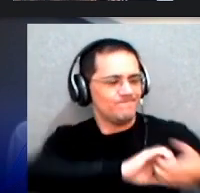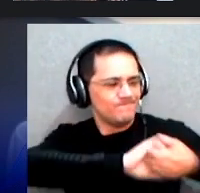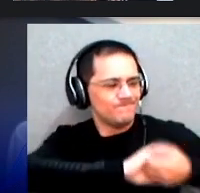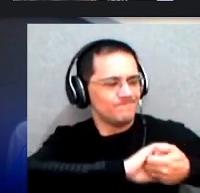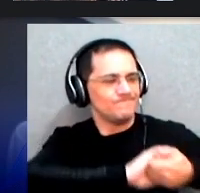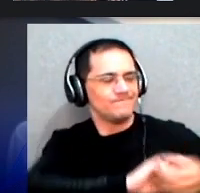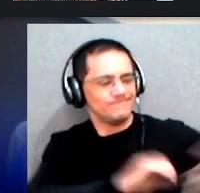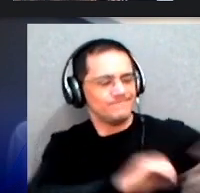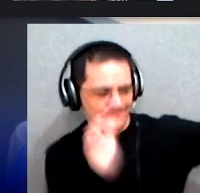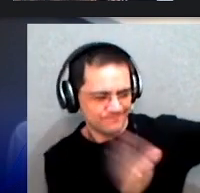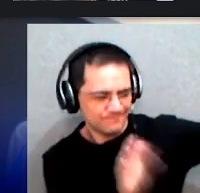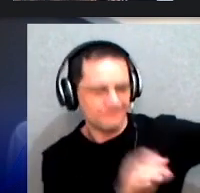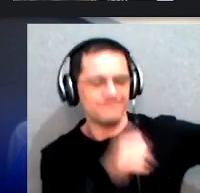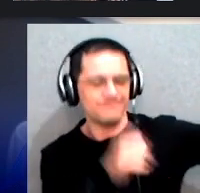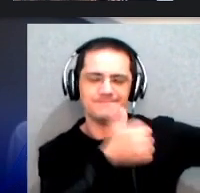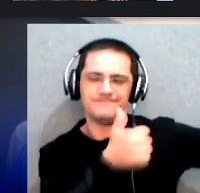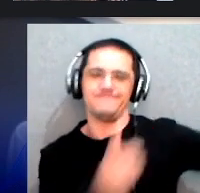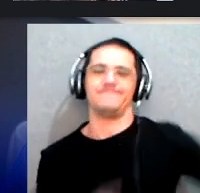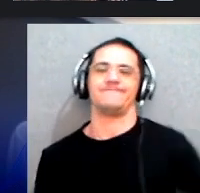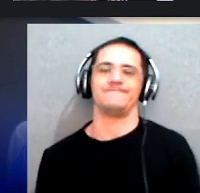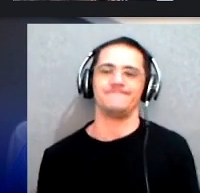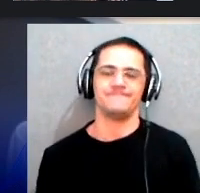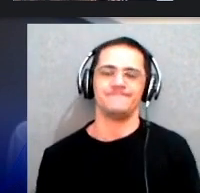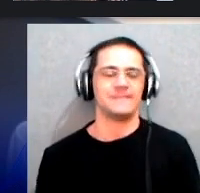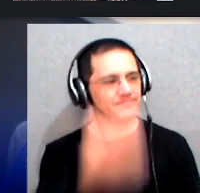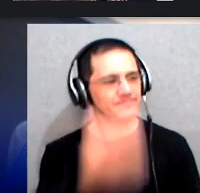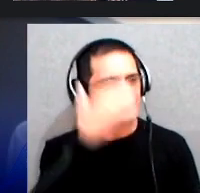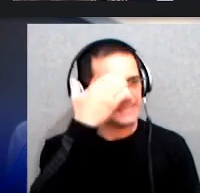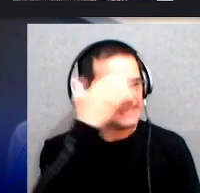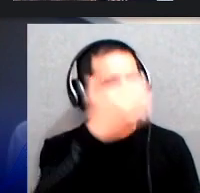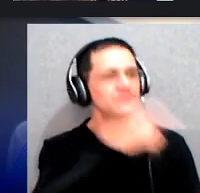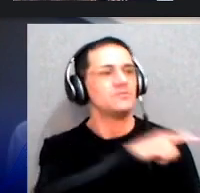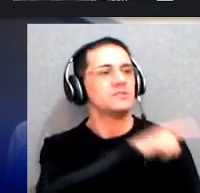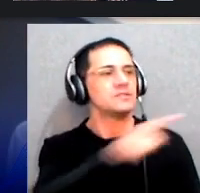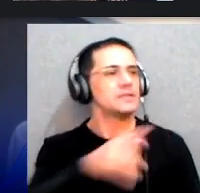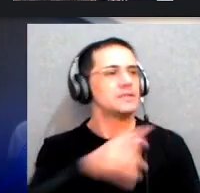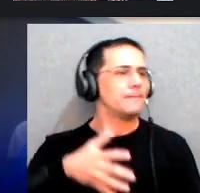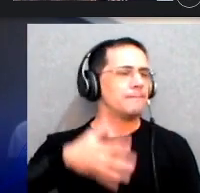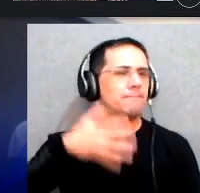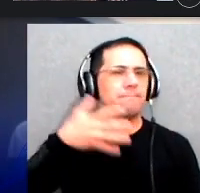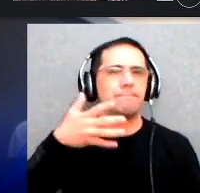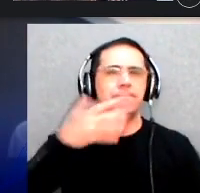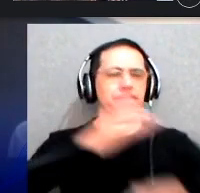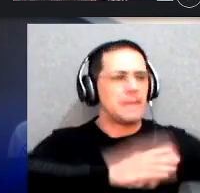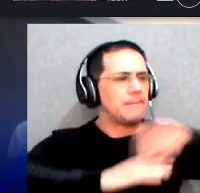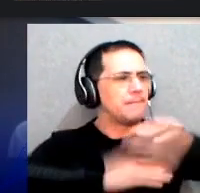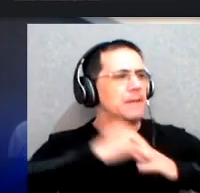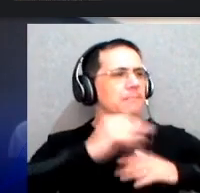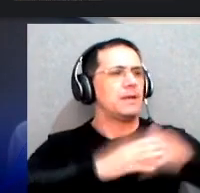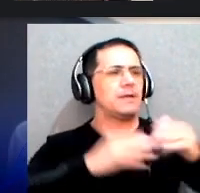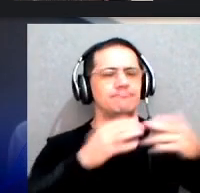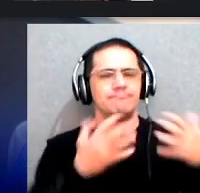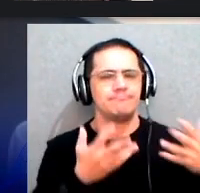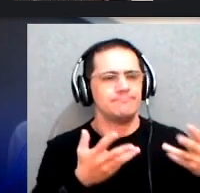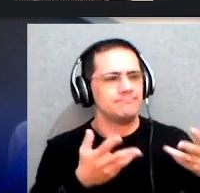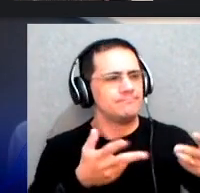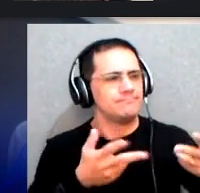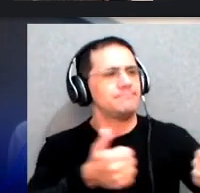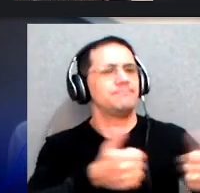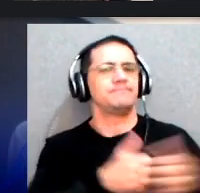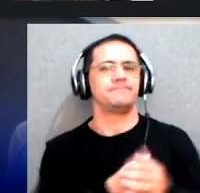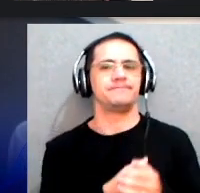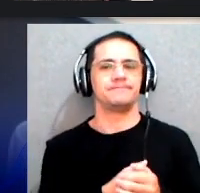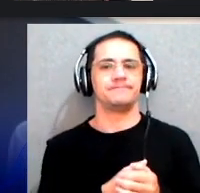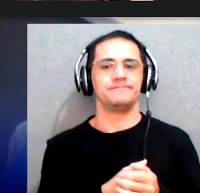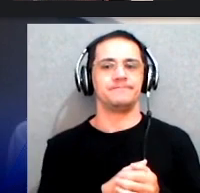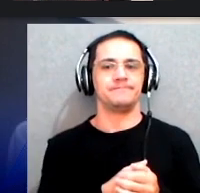agradecer a maestria que o senhor tem conduzido os trabalhos. Obrigado. Estender o